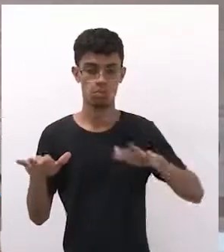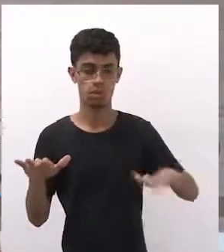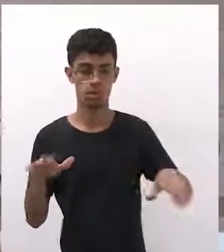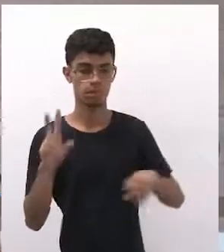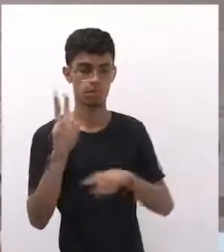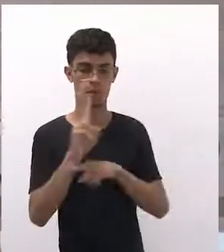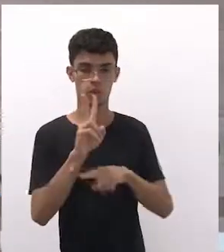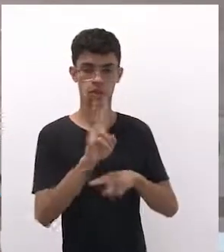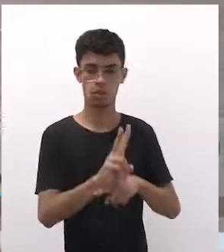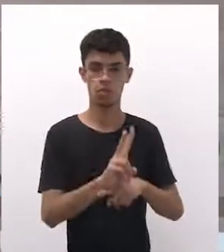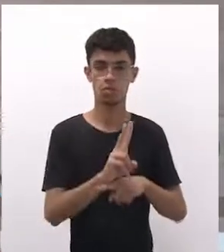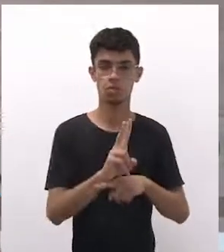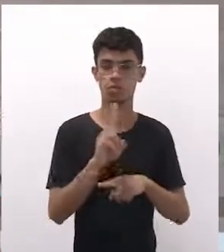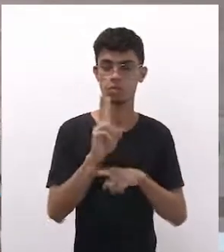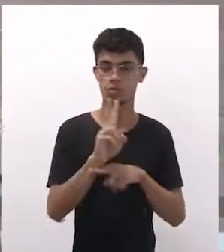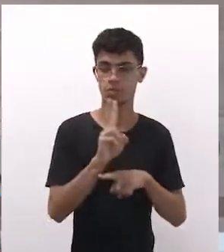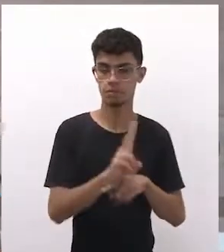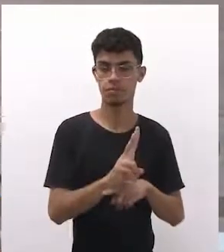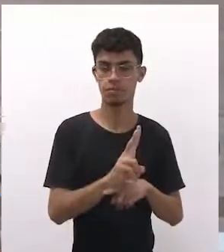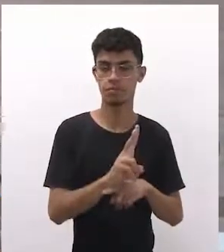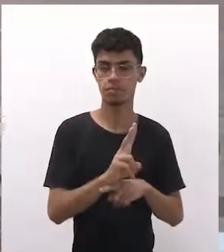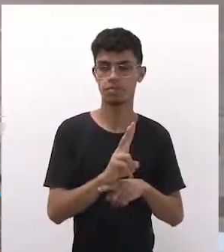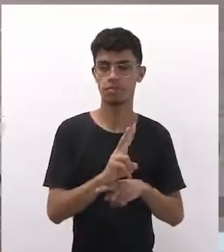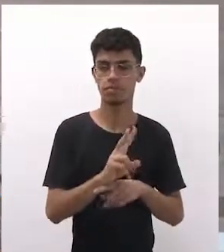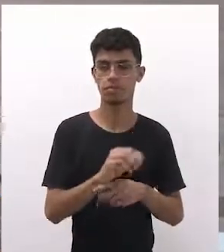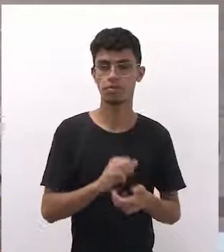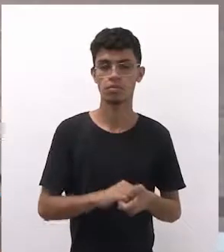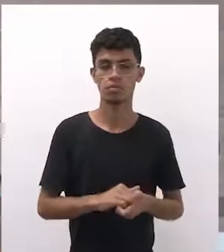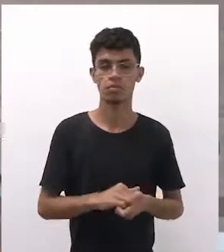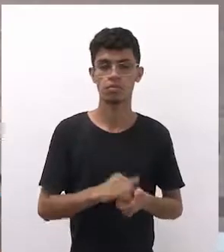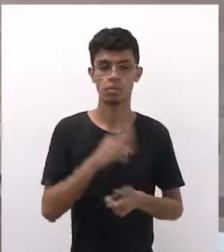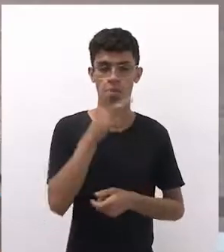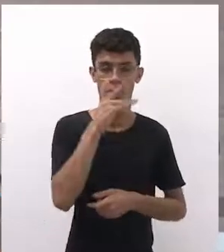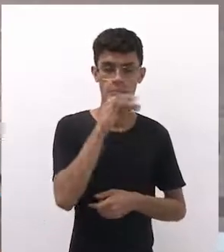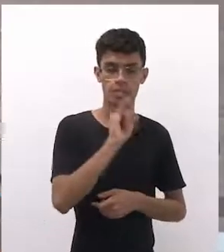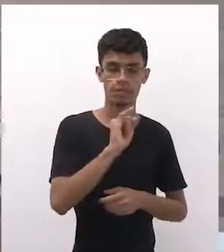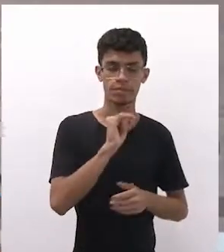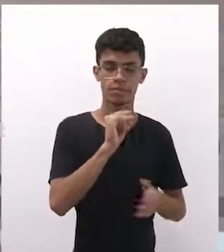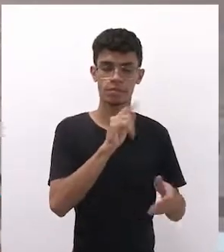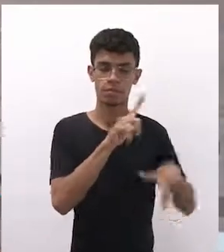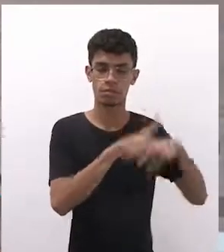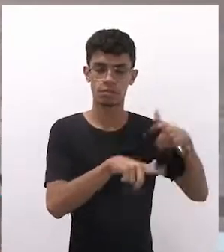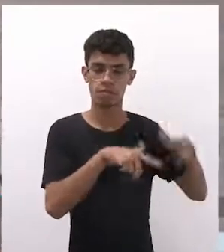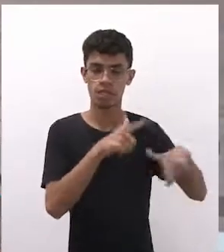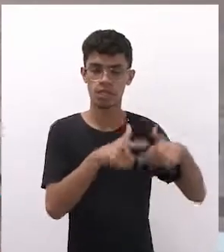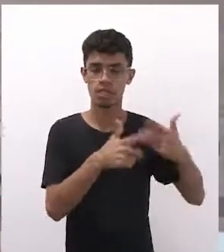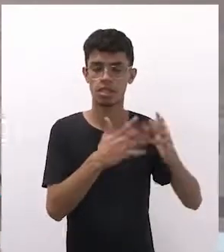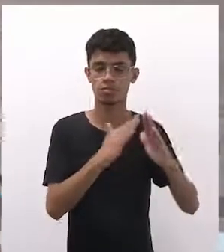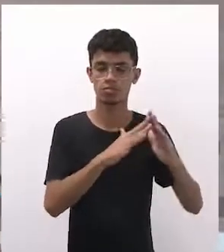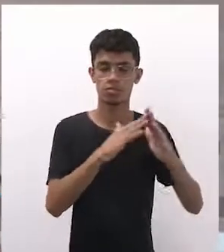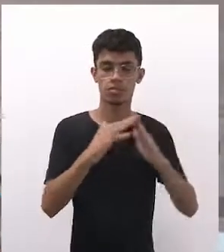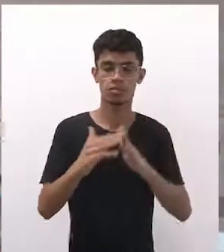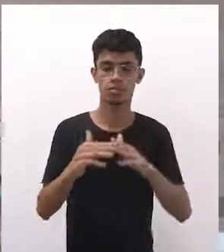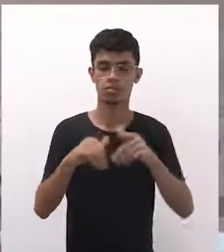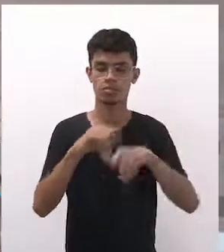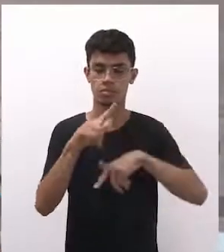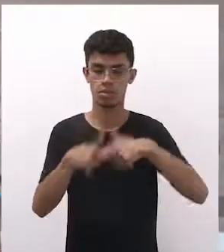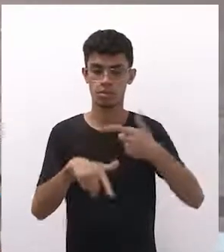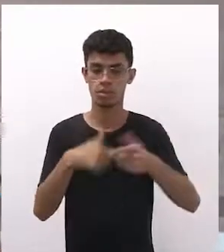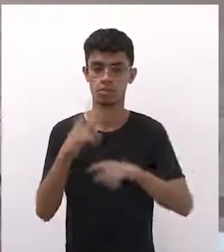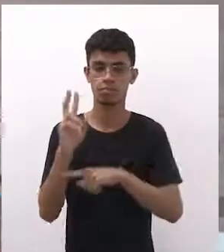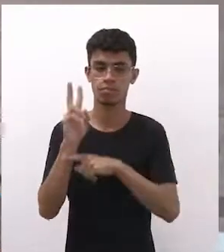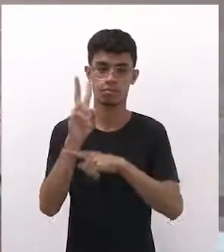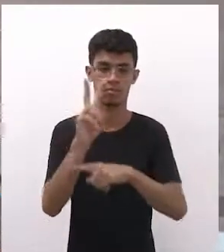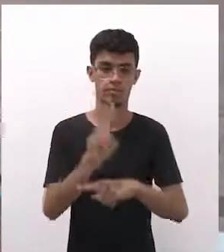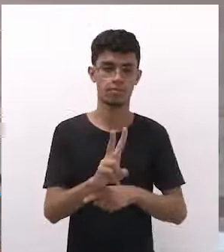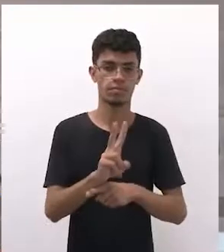da menininha um pouquinho maior, que cuida para que os pais possam trabalhar, mas também para que os vizinhos possam trabalhar, mas que, né? E lá